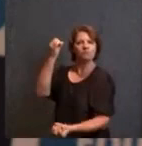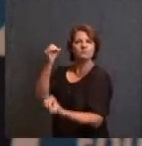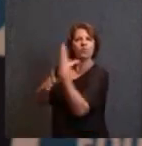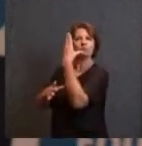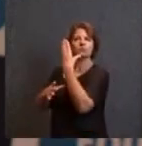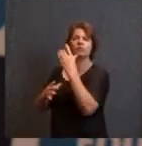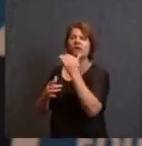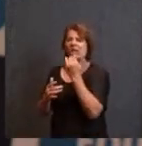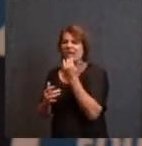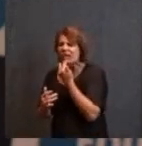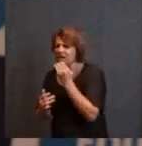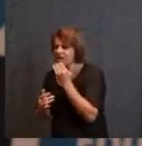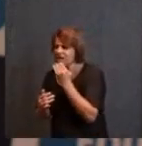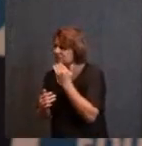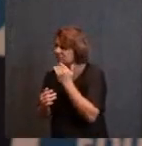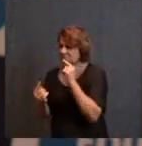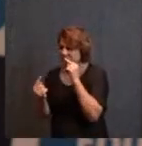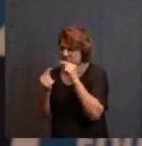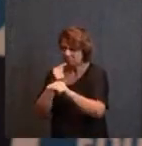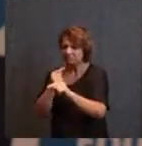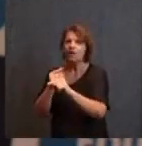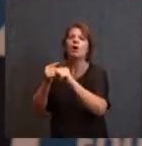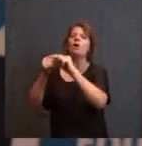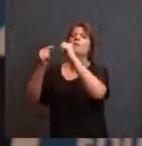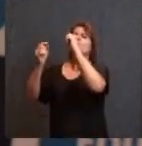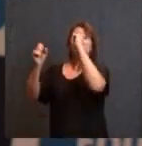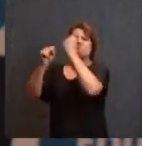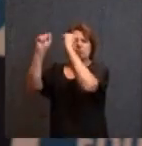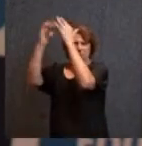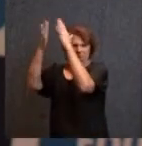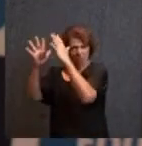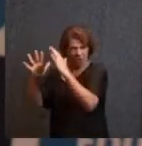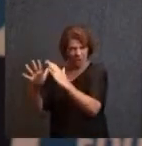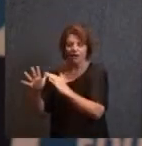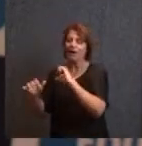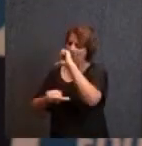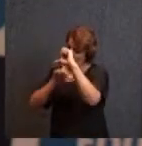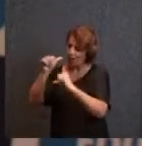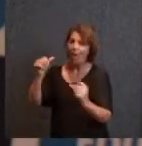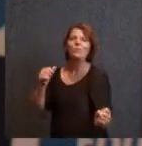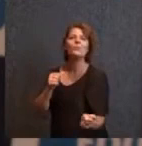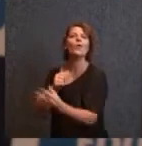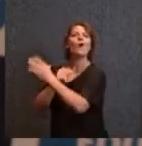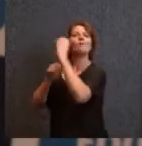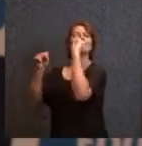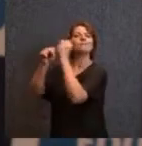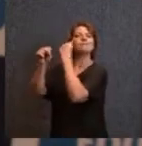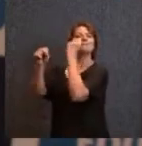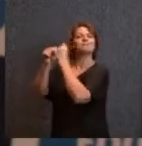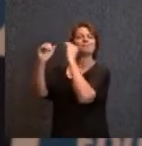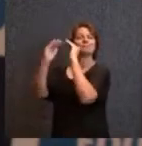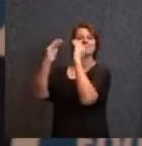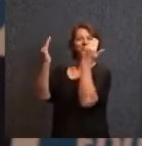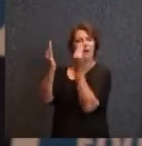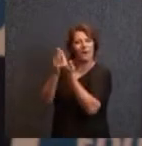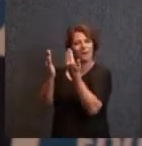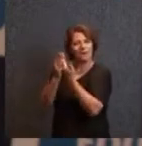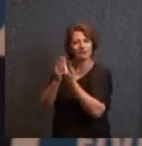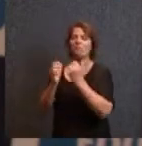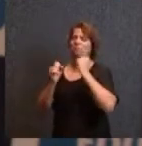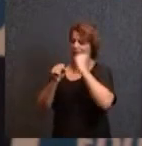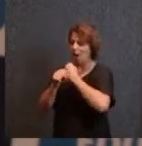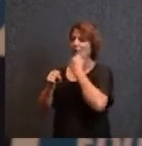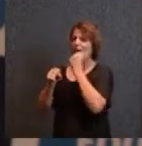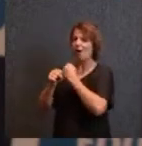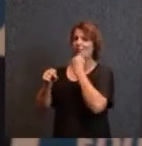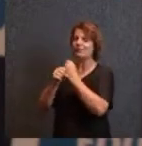demolir o prédio e construir outro. É o caso da Eurídice Franco Lacerda, é o caso do Monteiro Lobato, que está com a obra bem adiantada, da